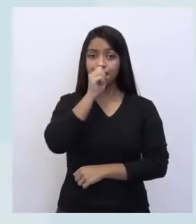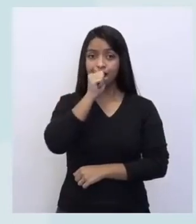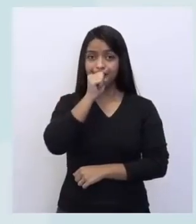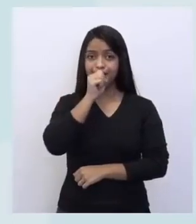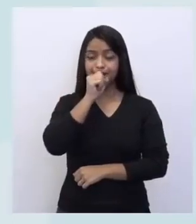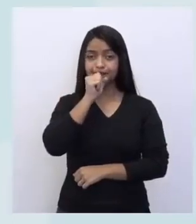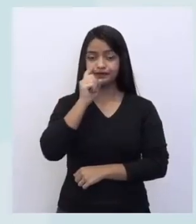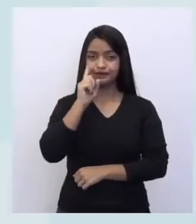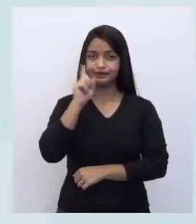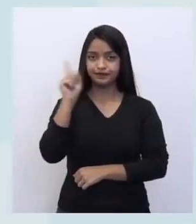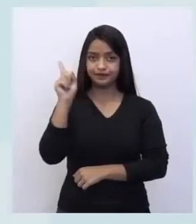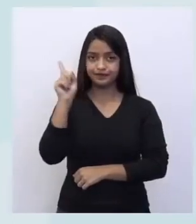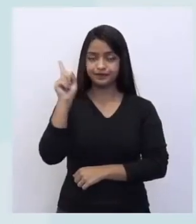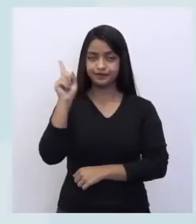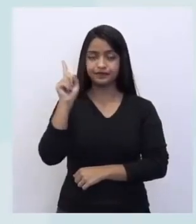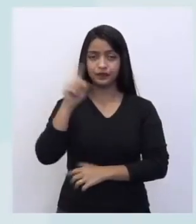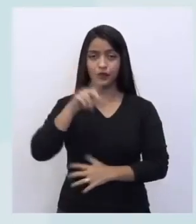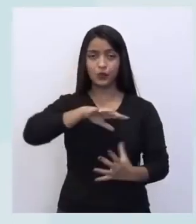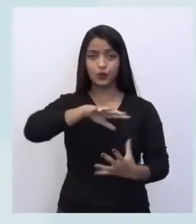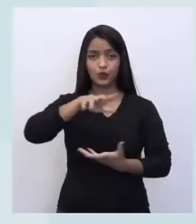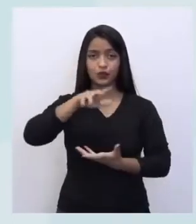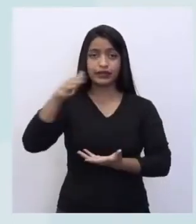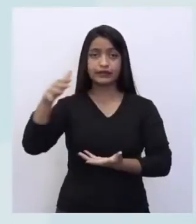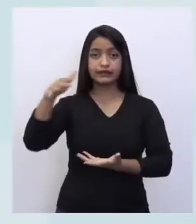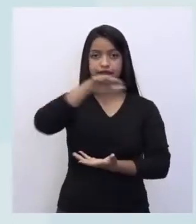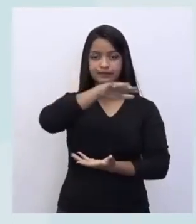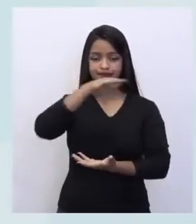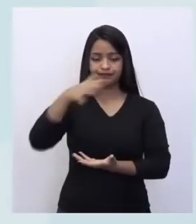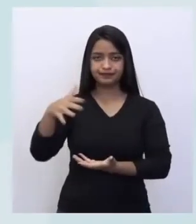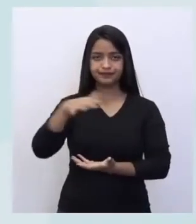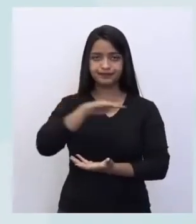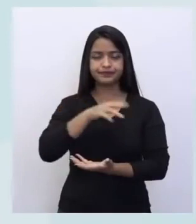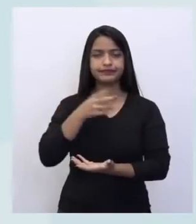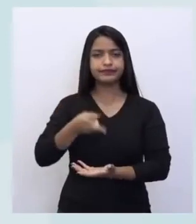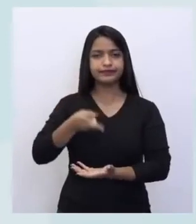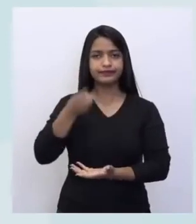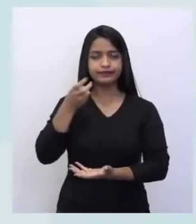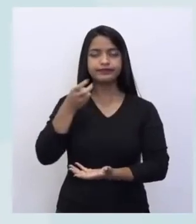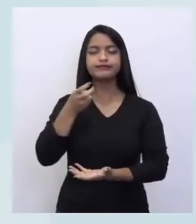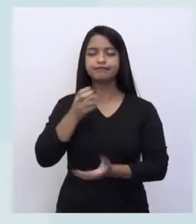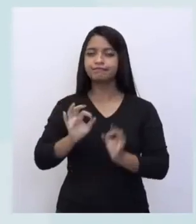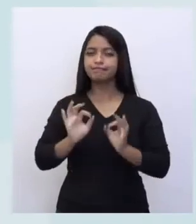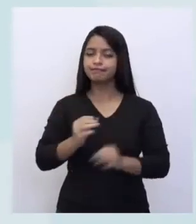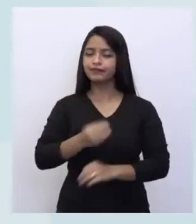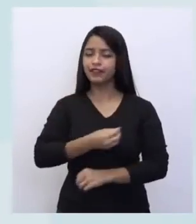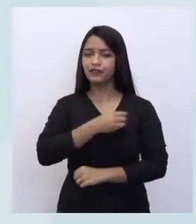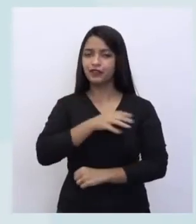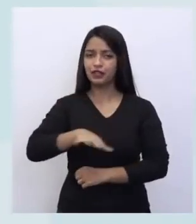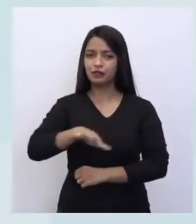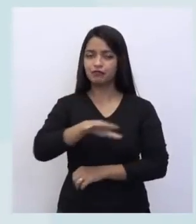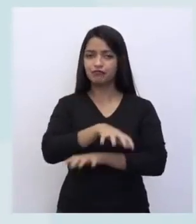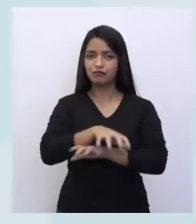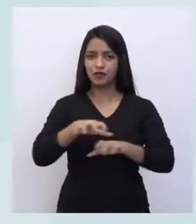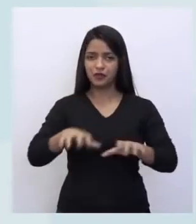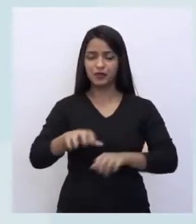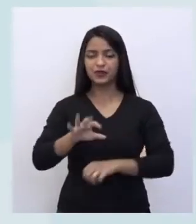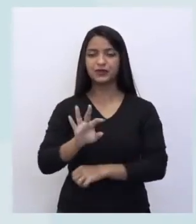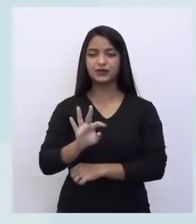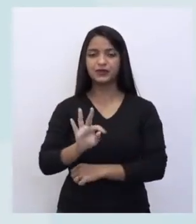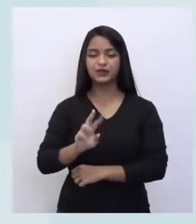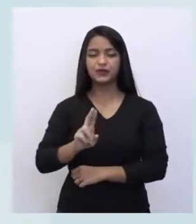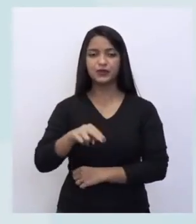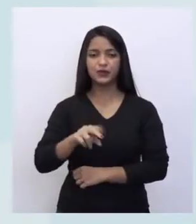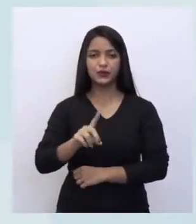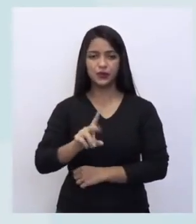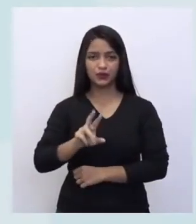né? Aí na parte superior do mapa, é onde corresponde esse bioma. Aí nós temos uma imagem,